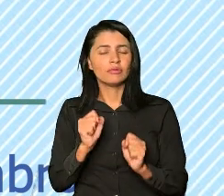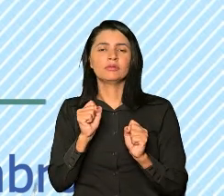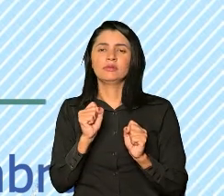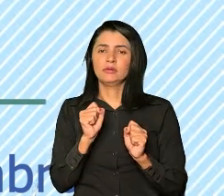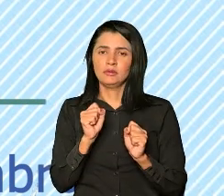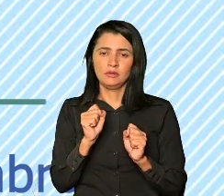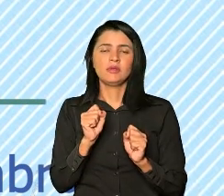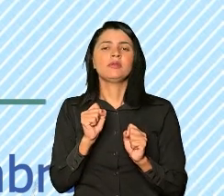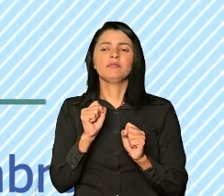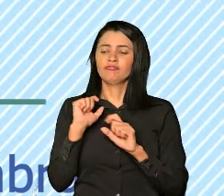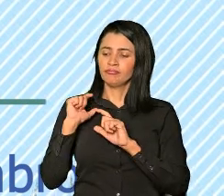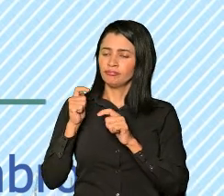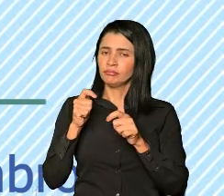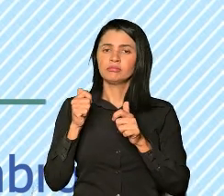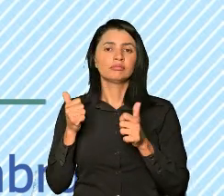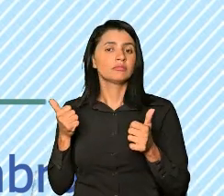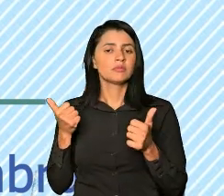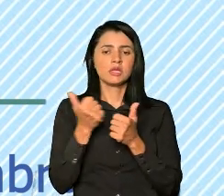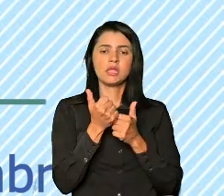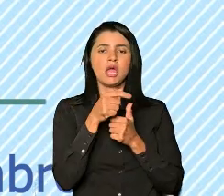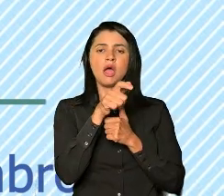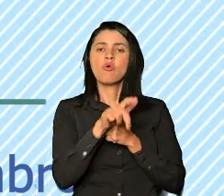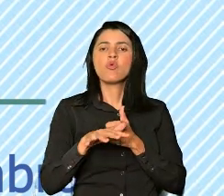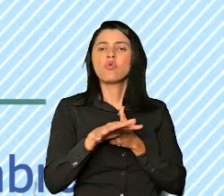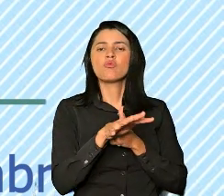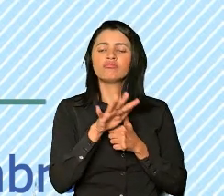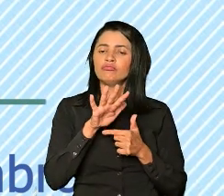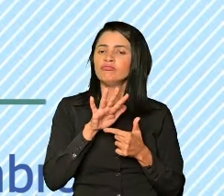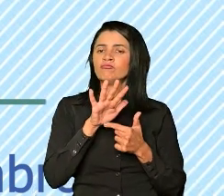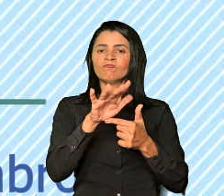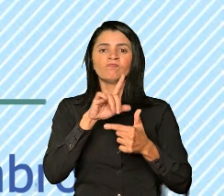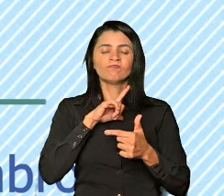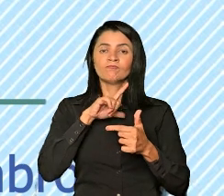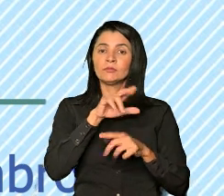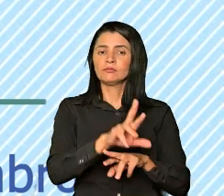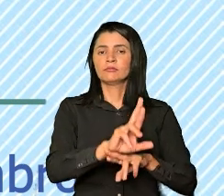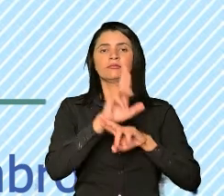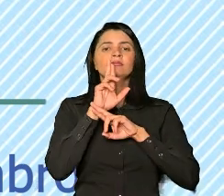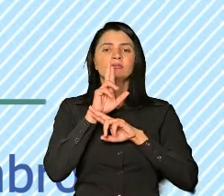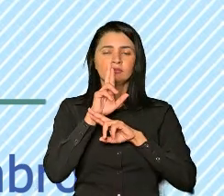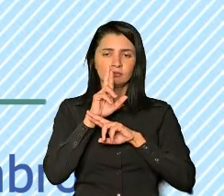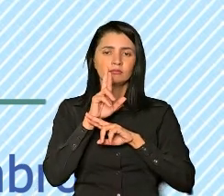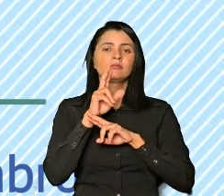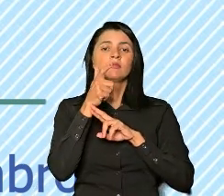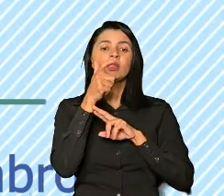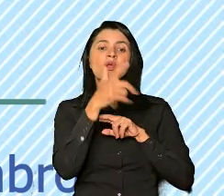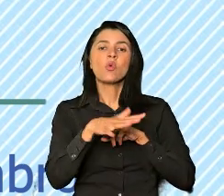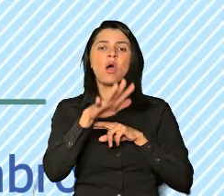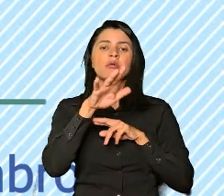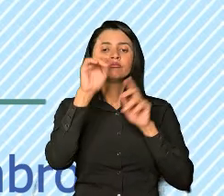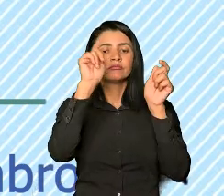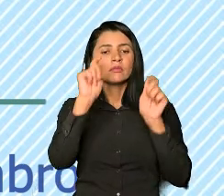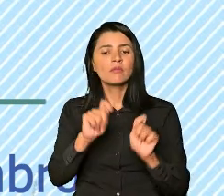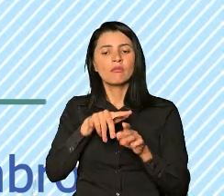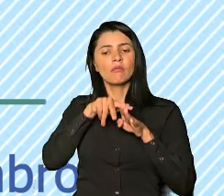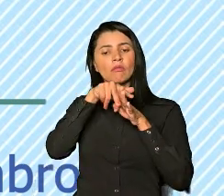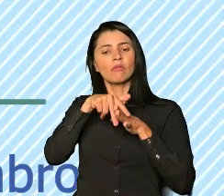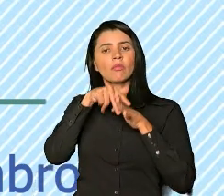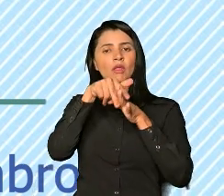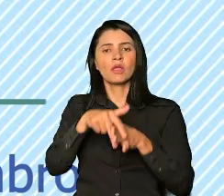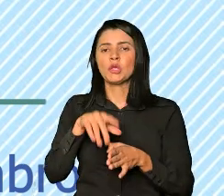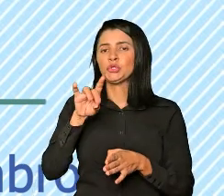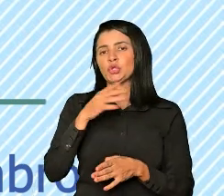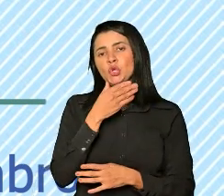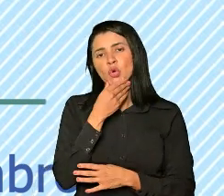tradicionalmente ocupar, digamos, de ter essa representação em estátua equestre eram os grandes homens da